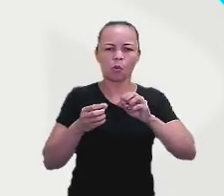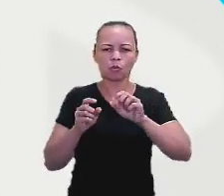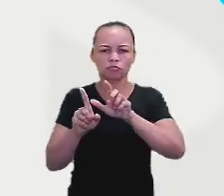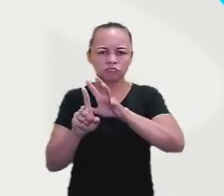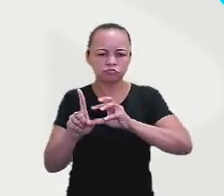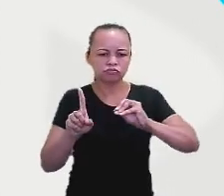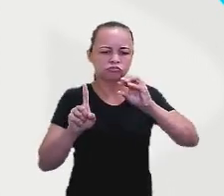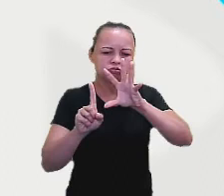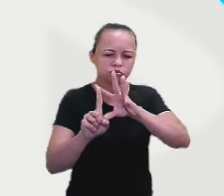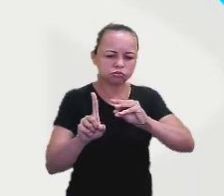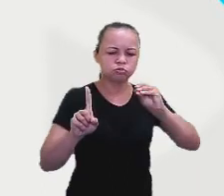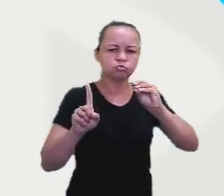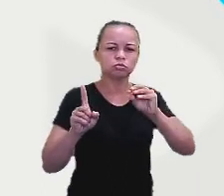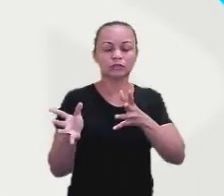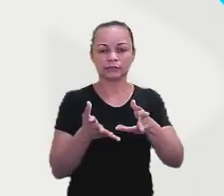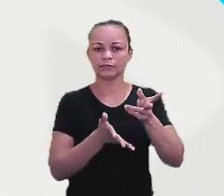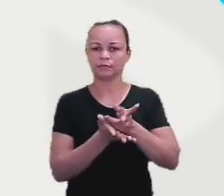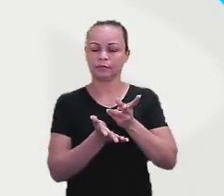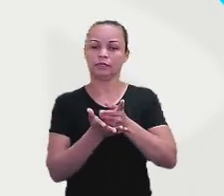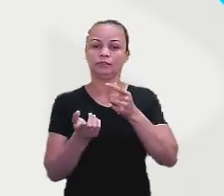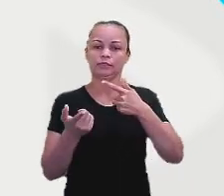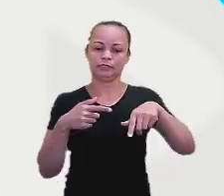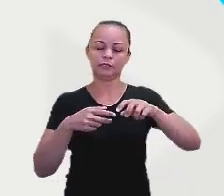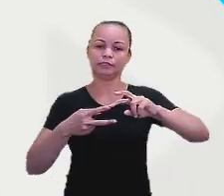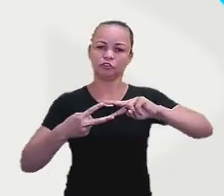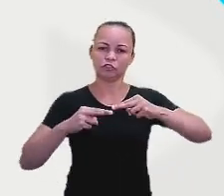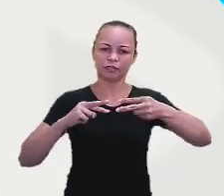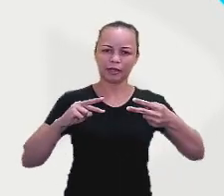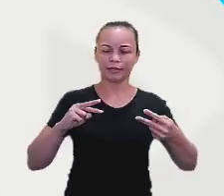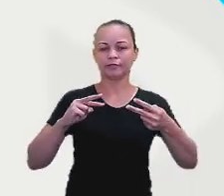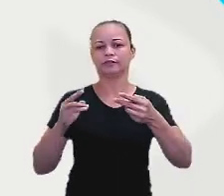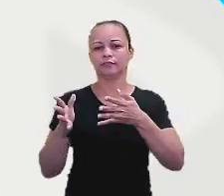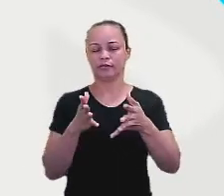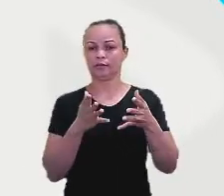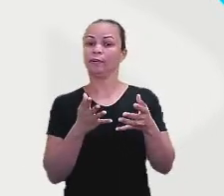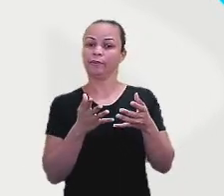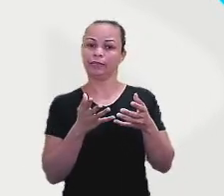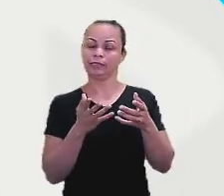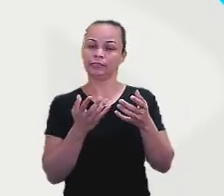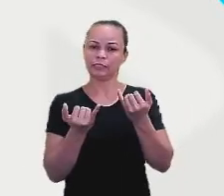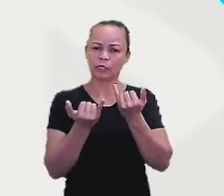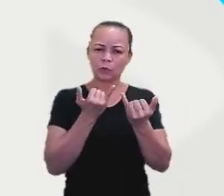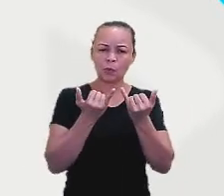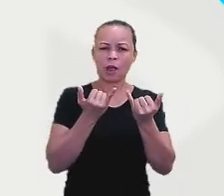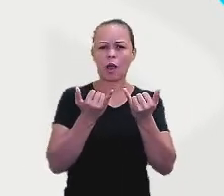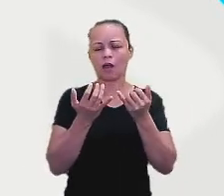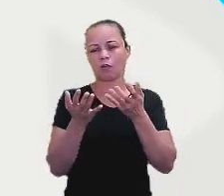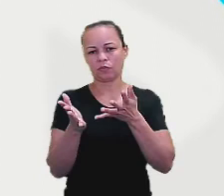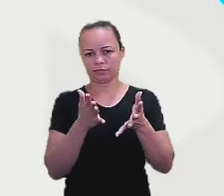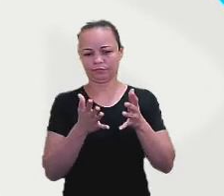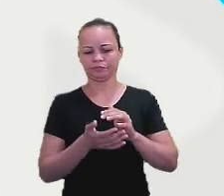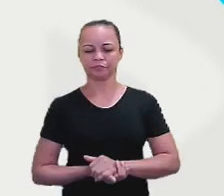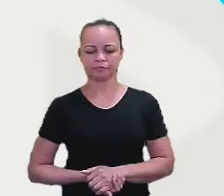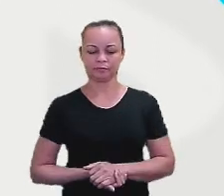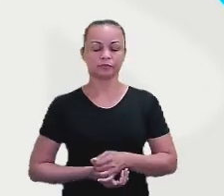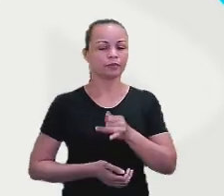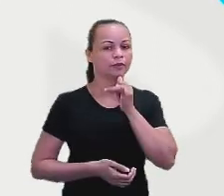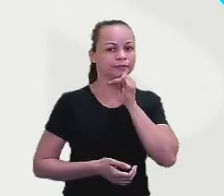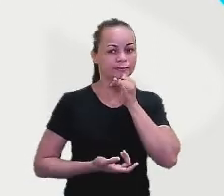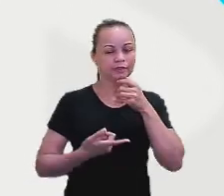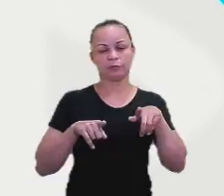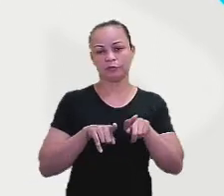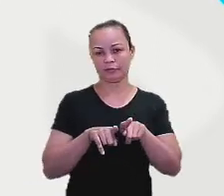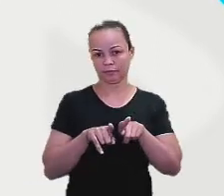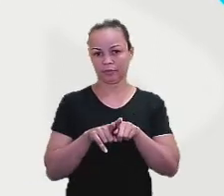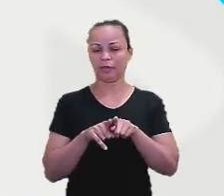clones seriam organismos que são geneticamente idênticos, teriam o mesmo patrimônio genético, tá? O exemplo também a gente poderia